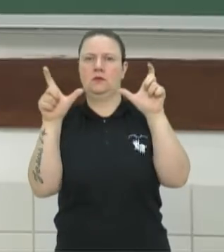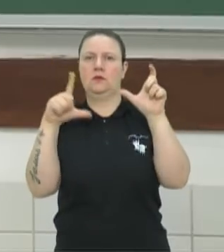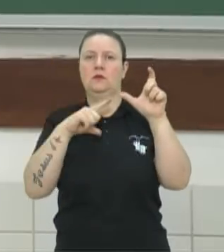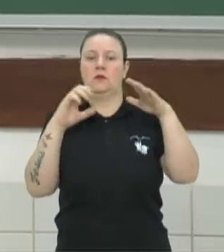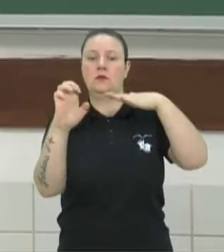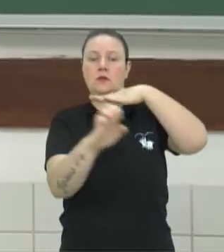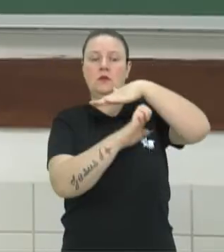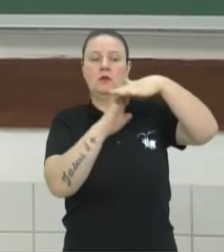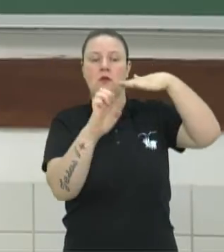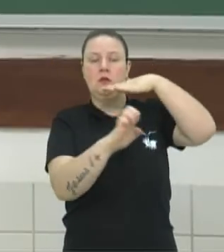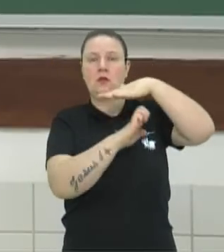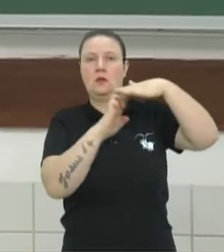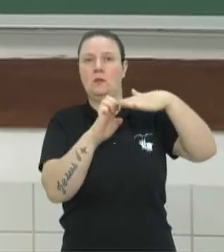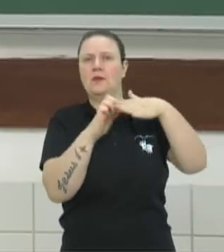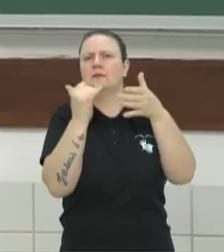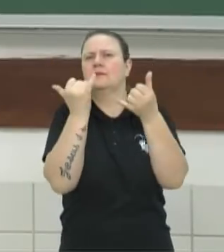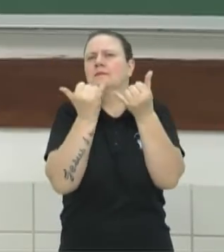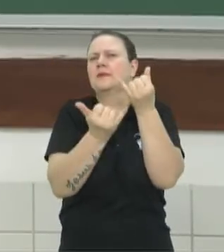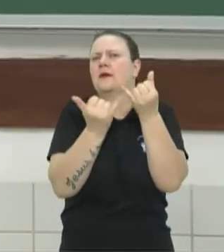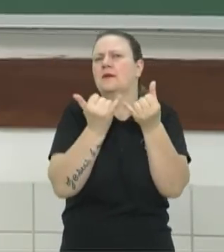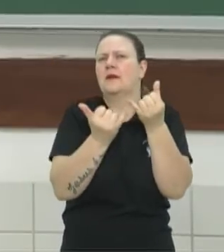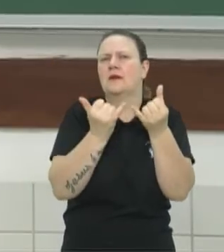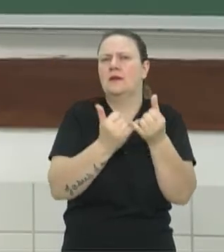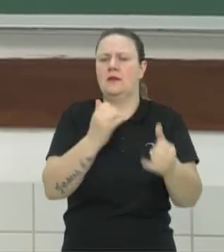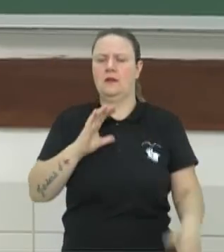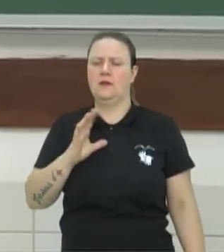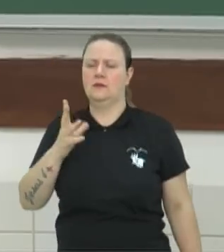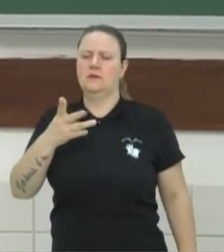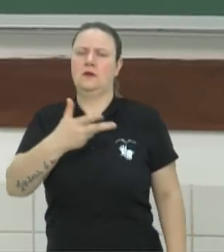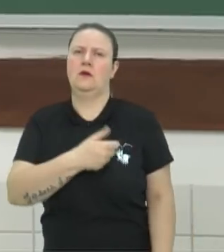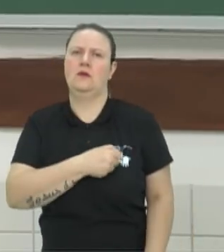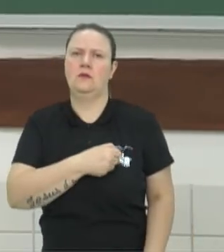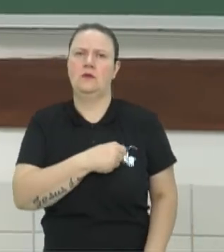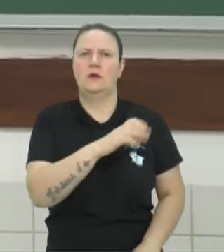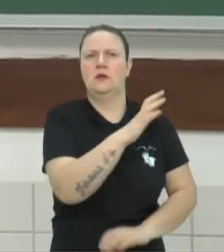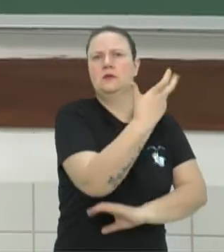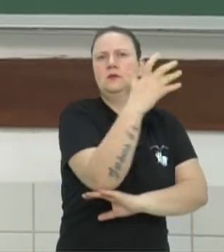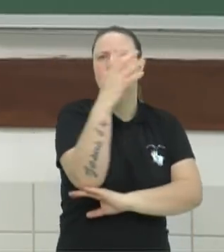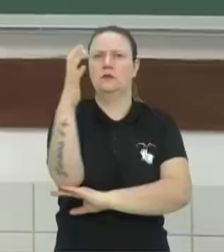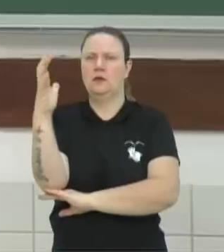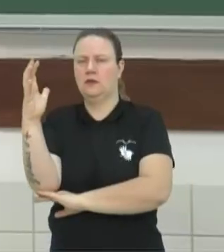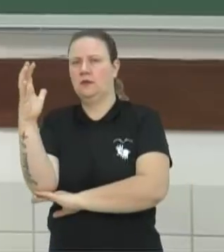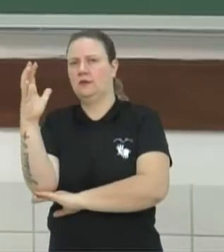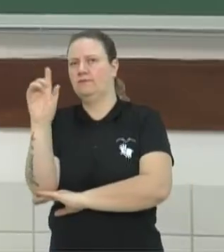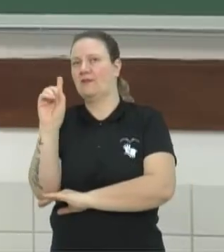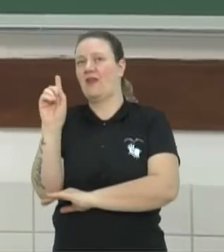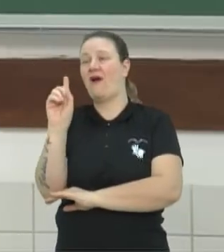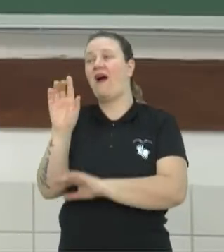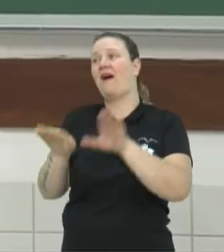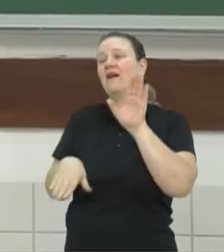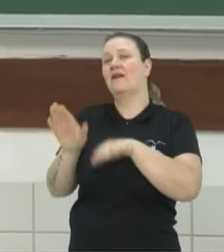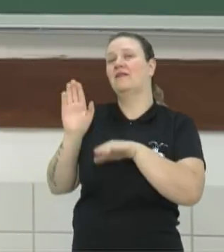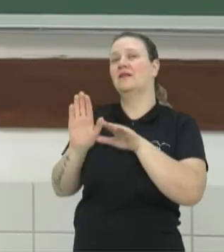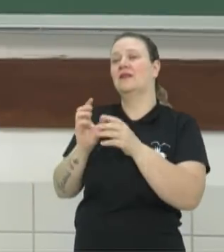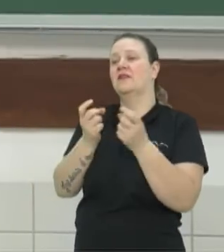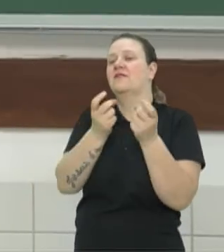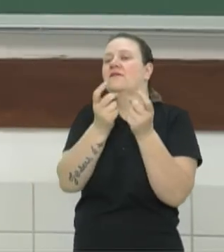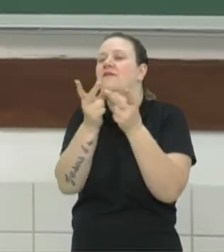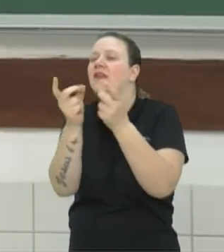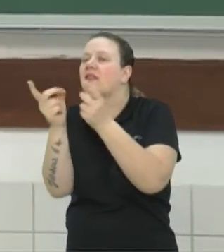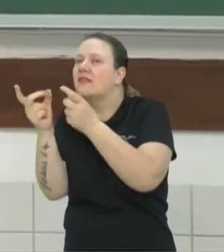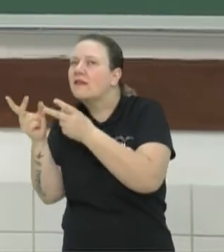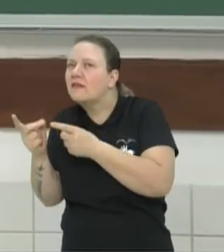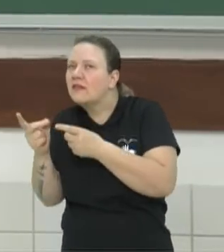que parecem um cartaz para salvar o meio ambiente, por exemplo. E aí você vai ver lá no final para vender um produto. Tem um produtinho lá